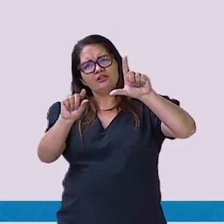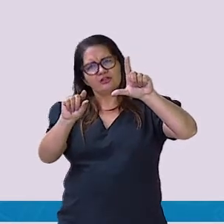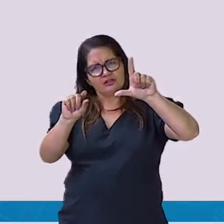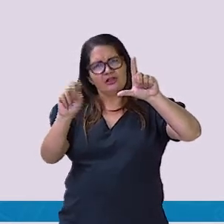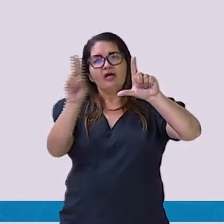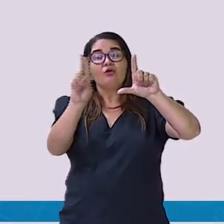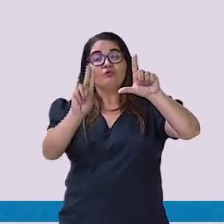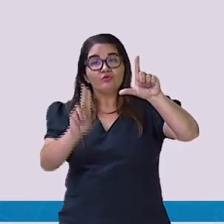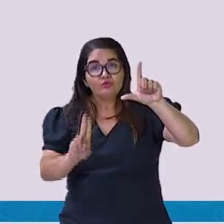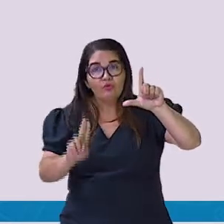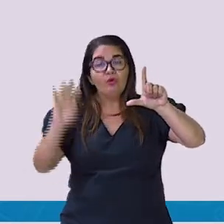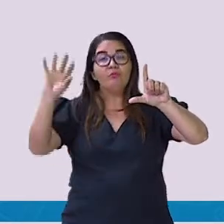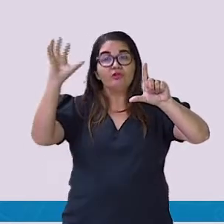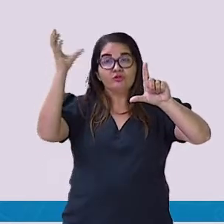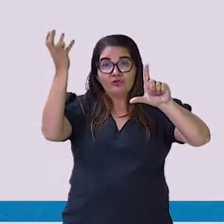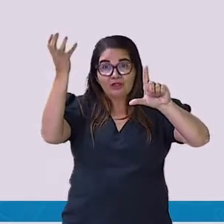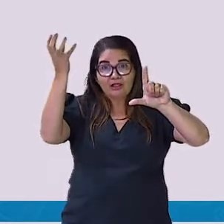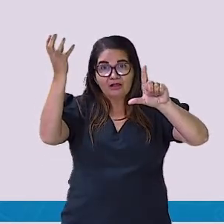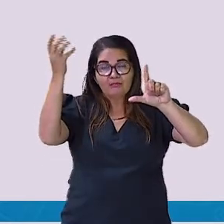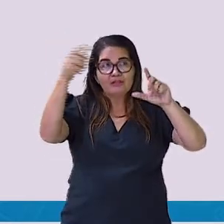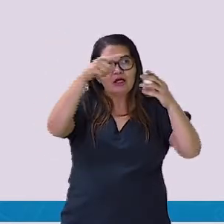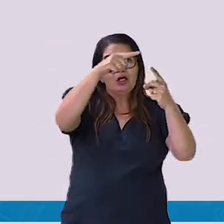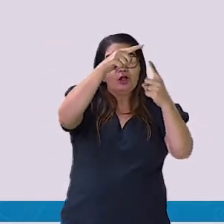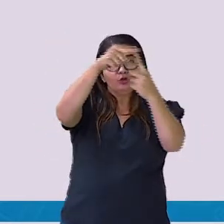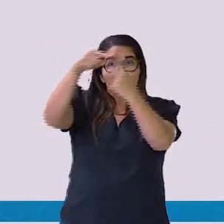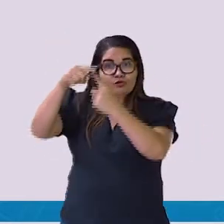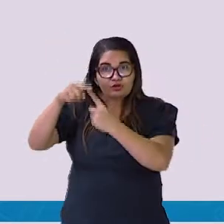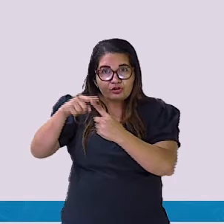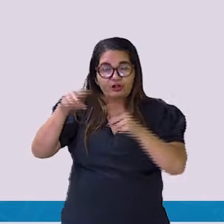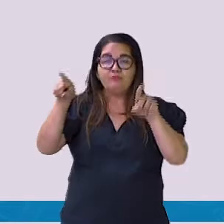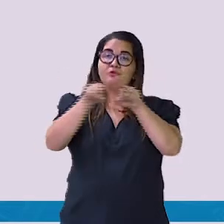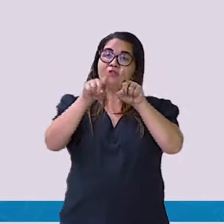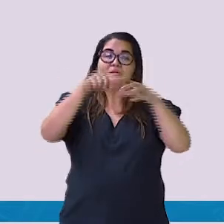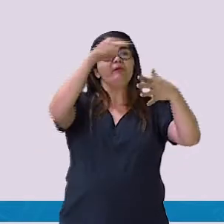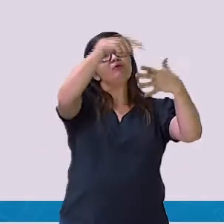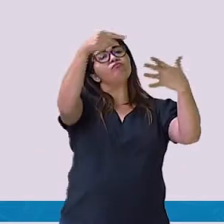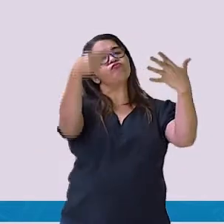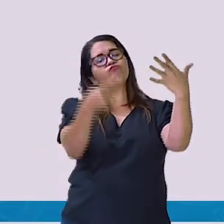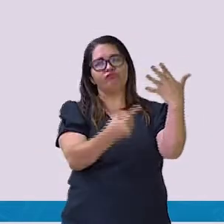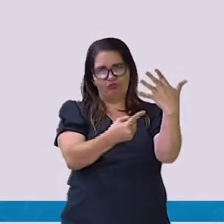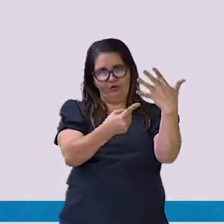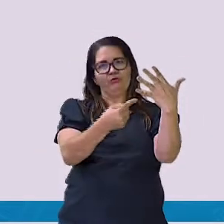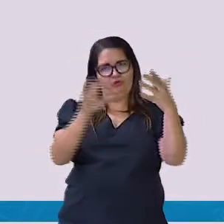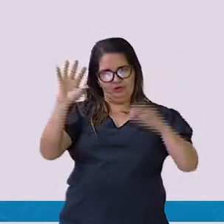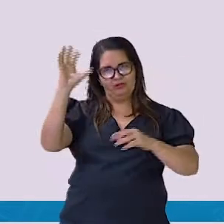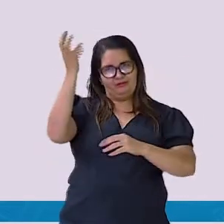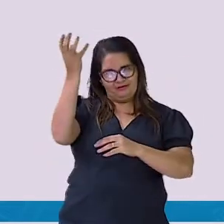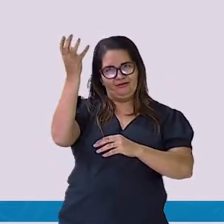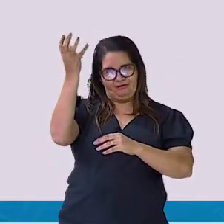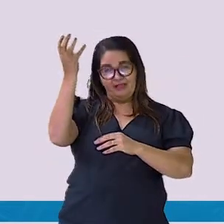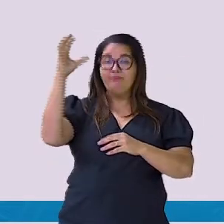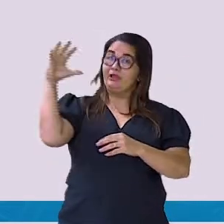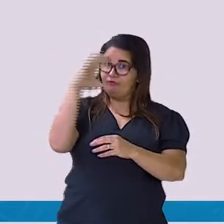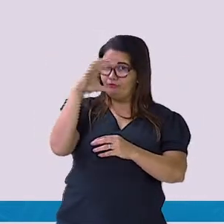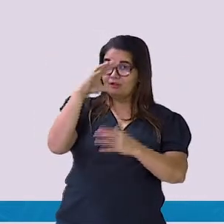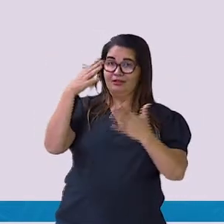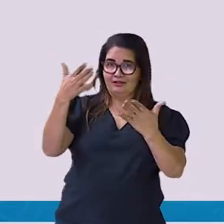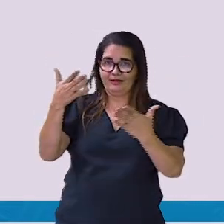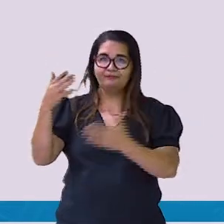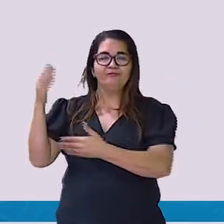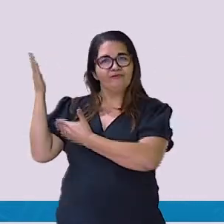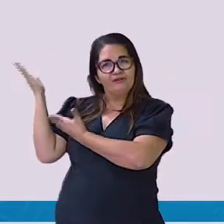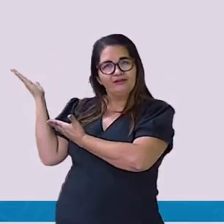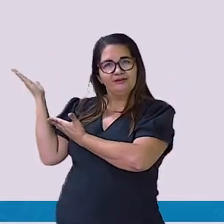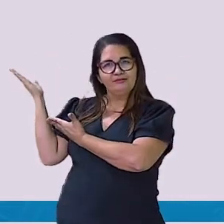diversificando, tá? Mas, reparem, clima desértico. E nós temos, olha, aqui, mas nós temos no sul